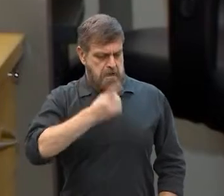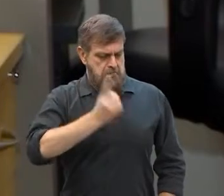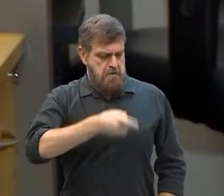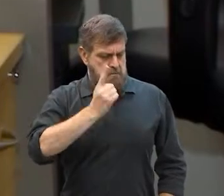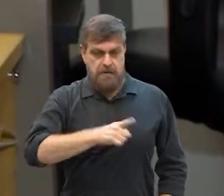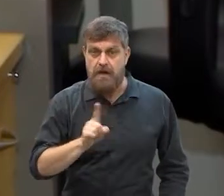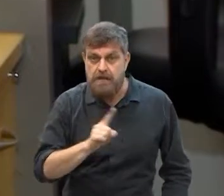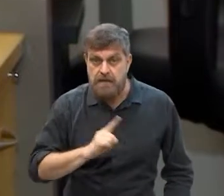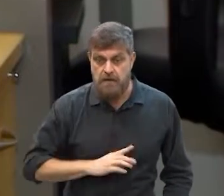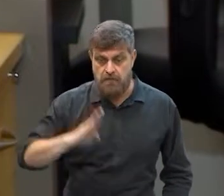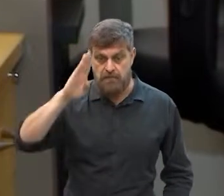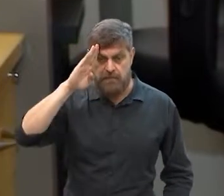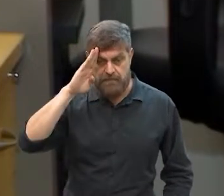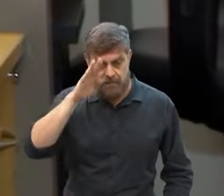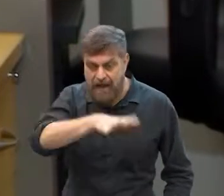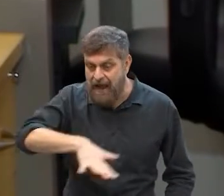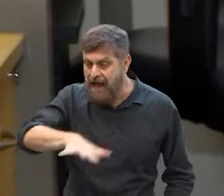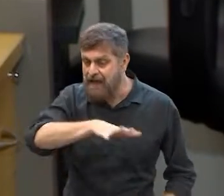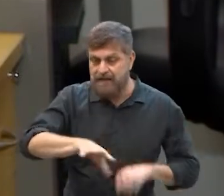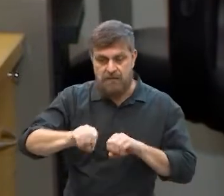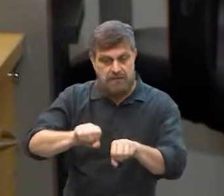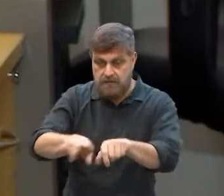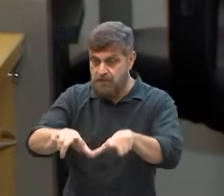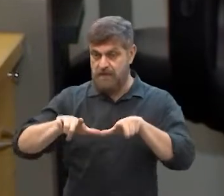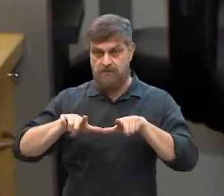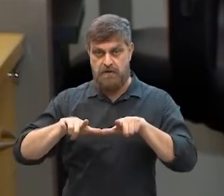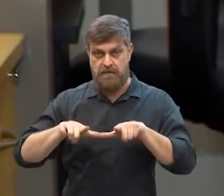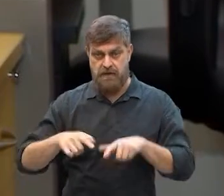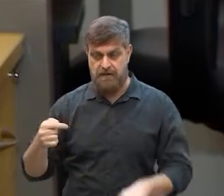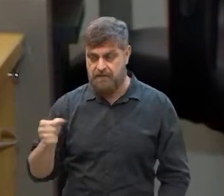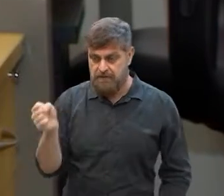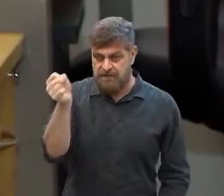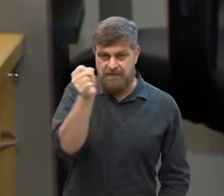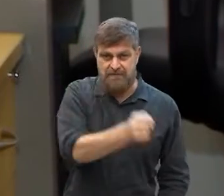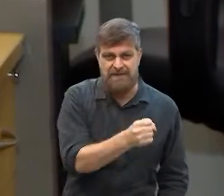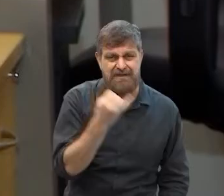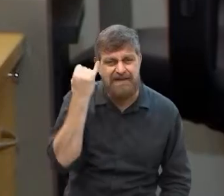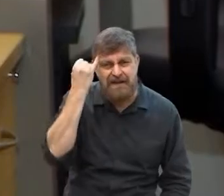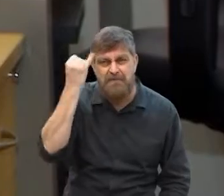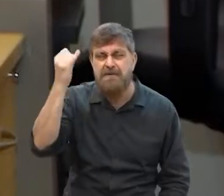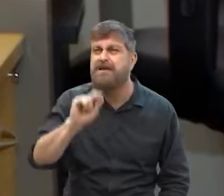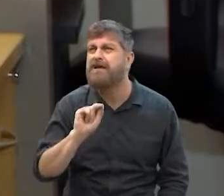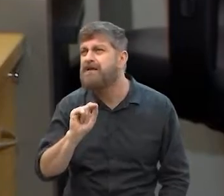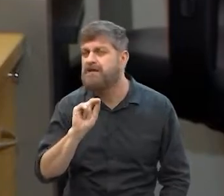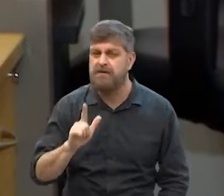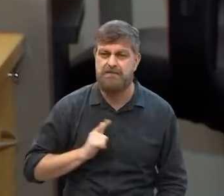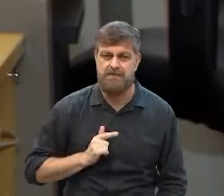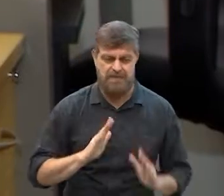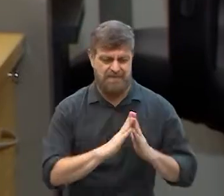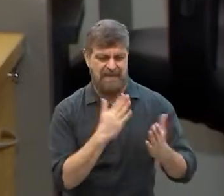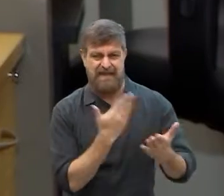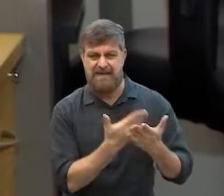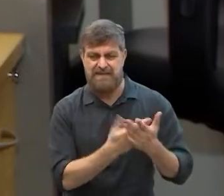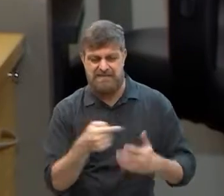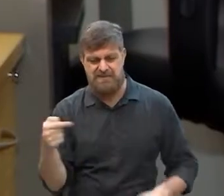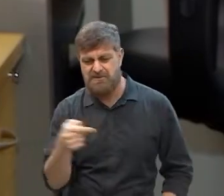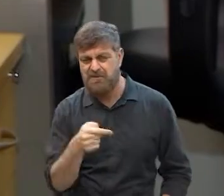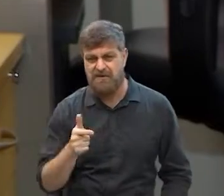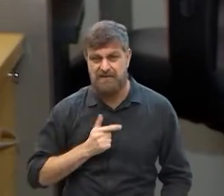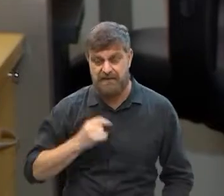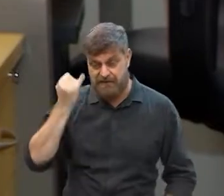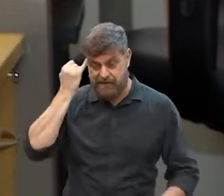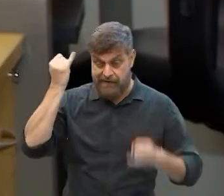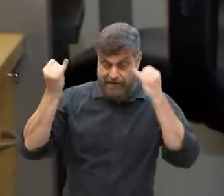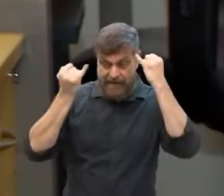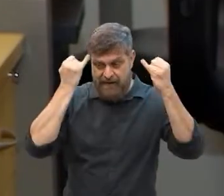formação na área da educação. Eles virão... É uma ideia um pouco assim, olha, a escola está Qual que é a ideia que muitas vezes até